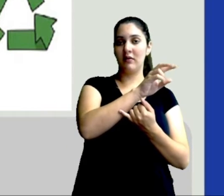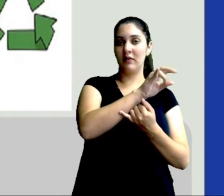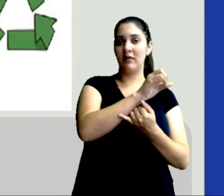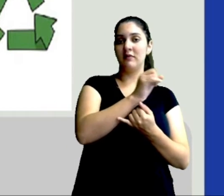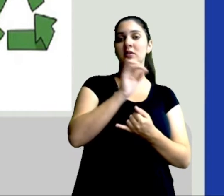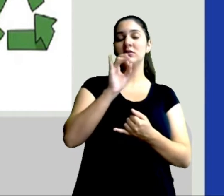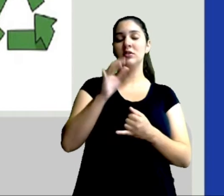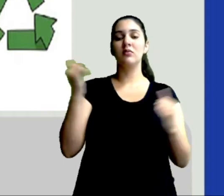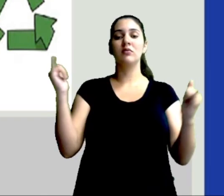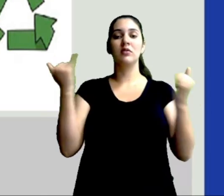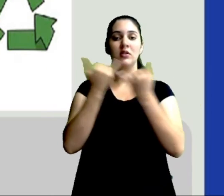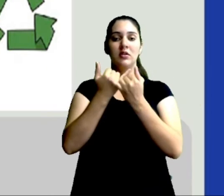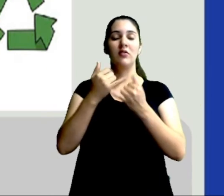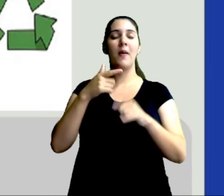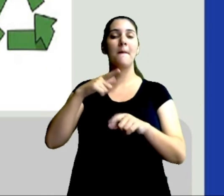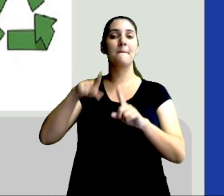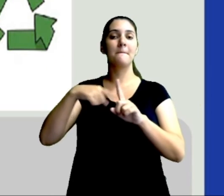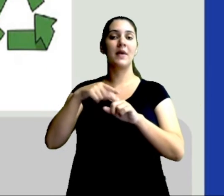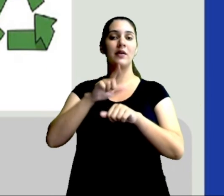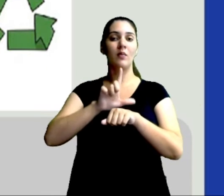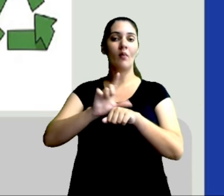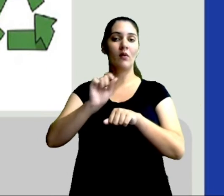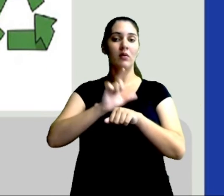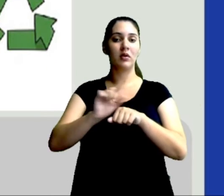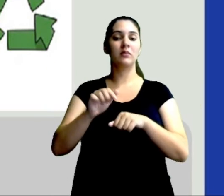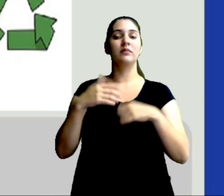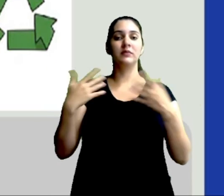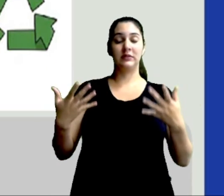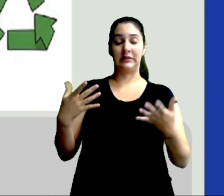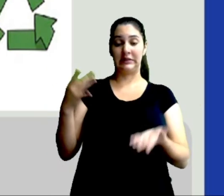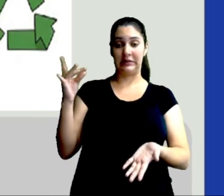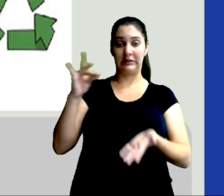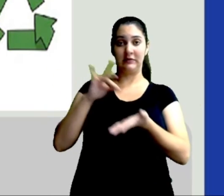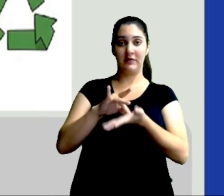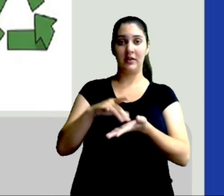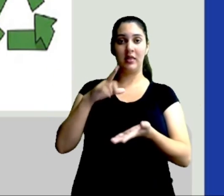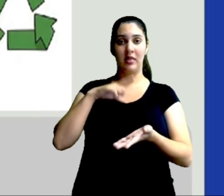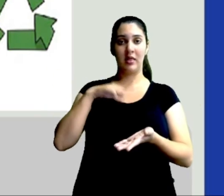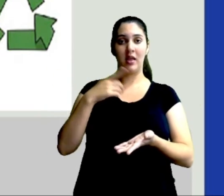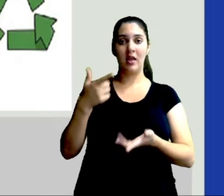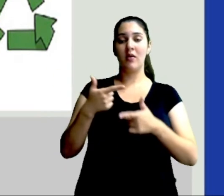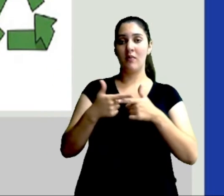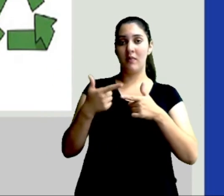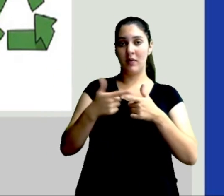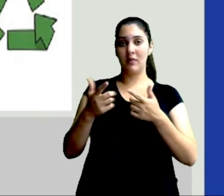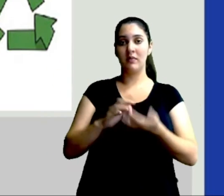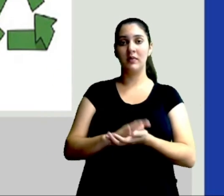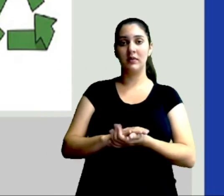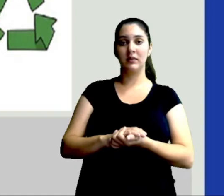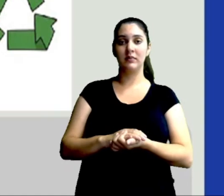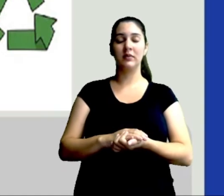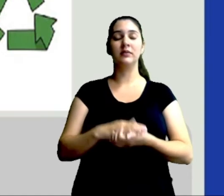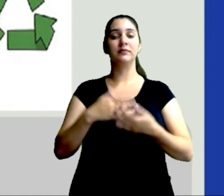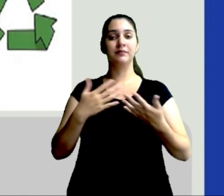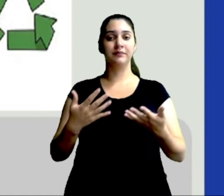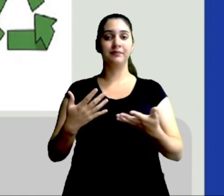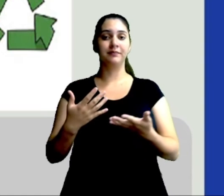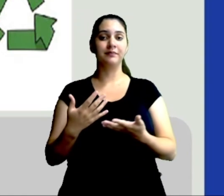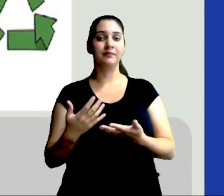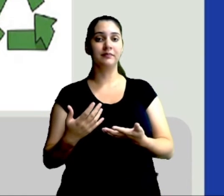aquelas energias mais limpas, não é isso? Então, de fato, existe um problema